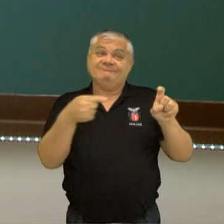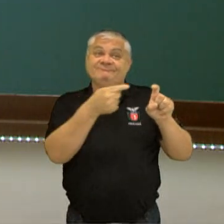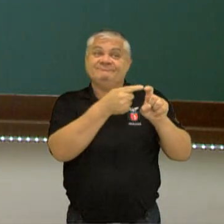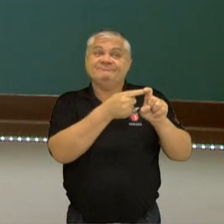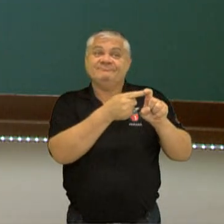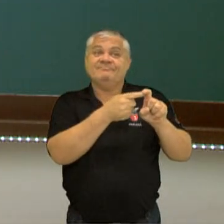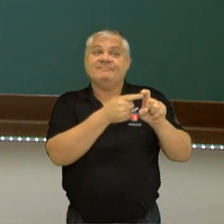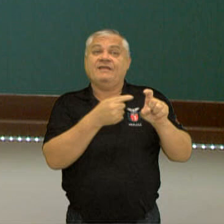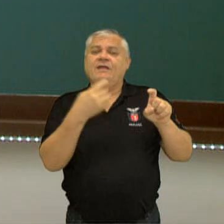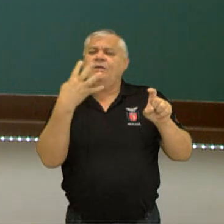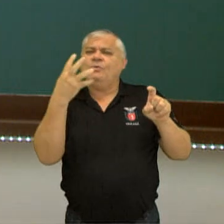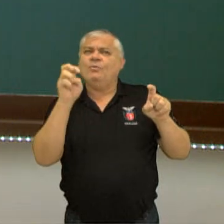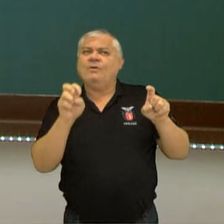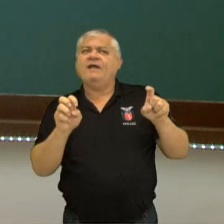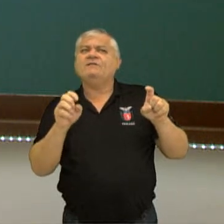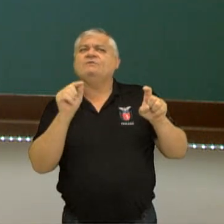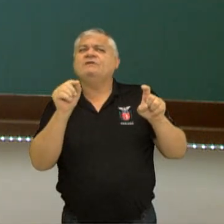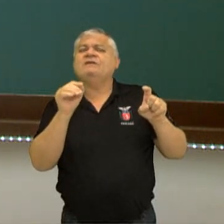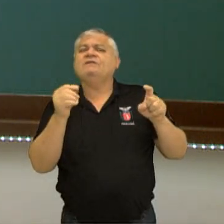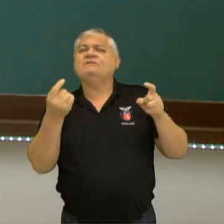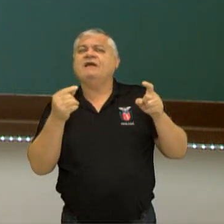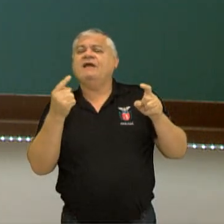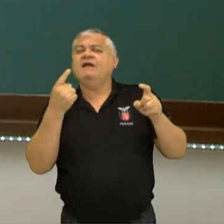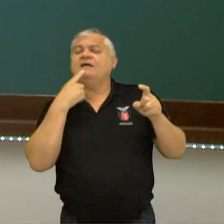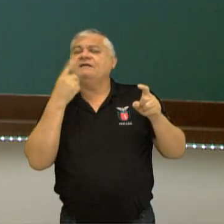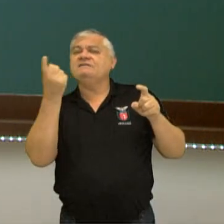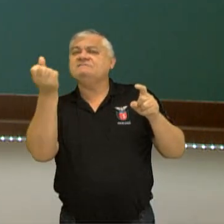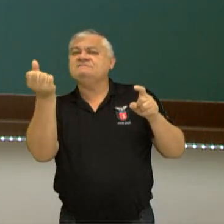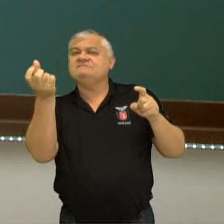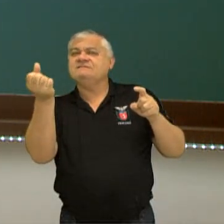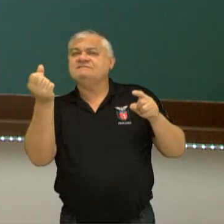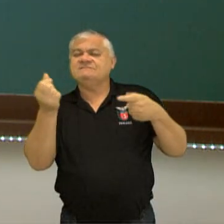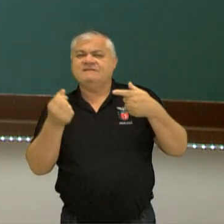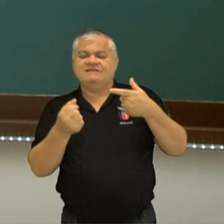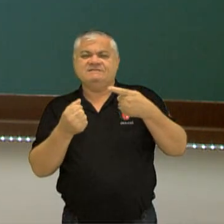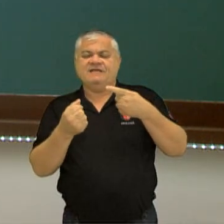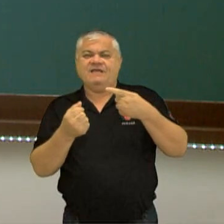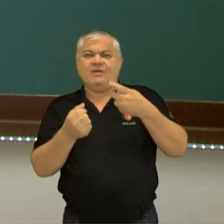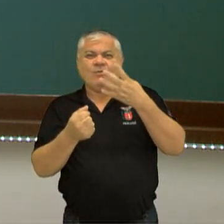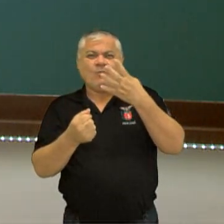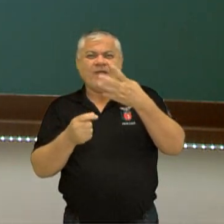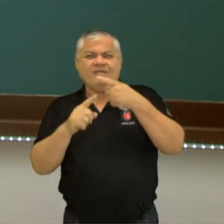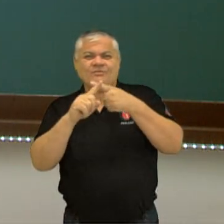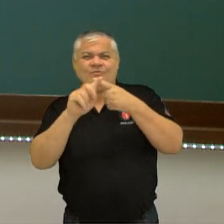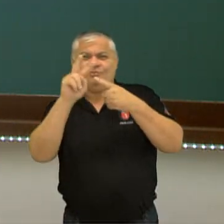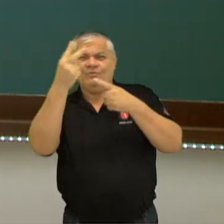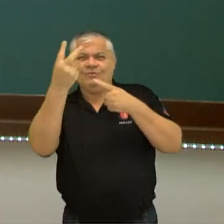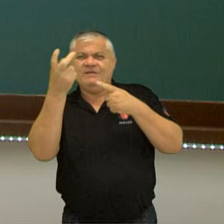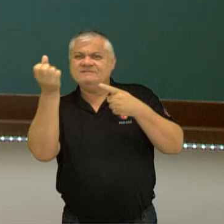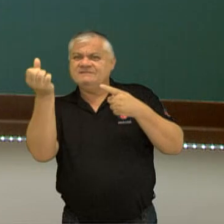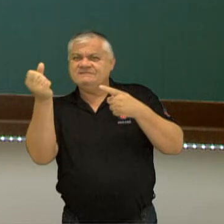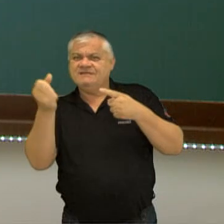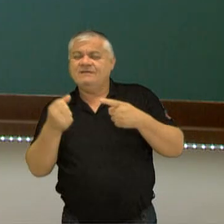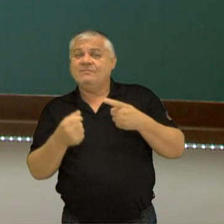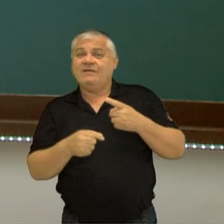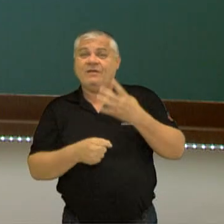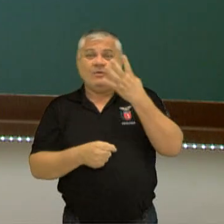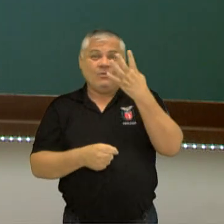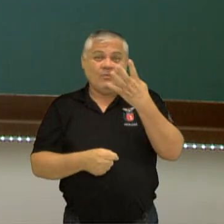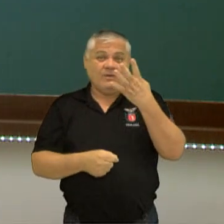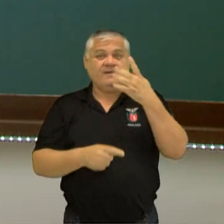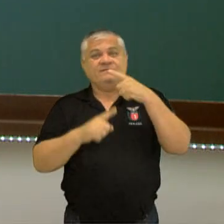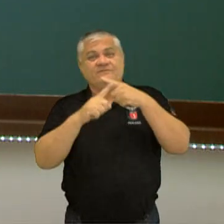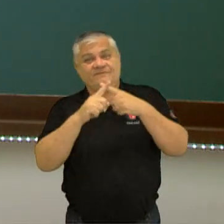esse 4/5 que está positivo aqui, eu passei negativo para o segundo membro. Por que passou